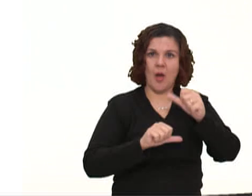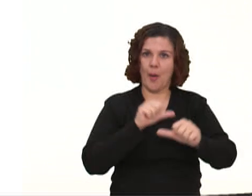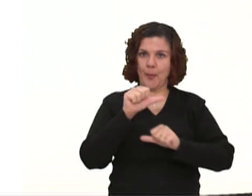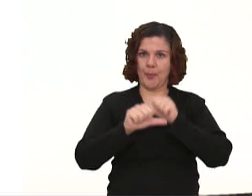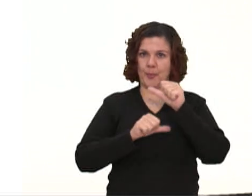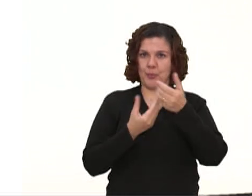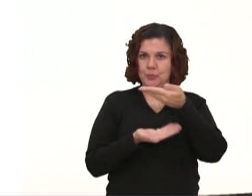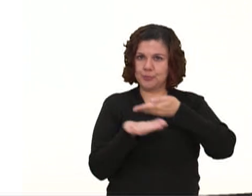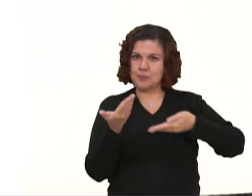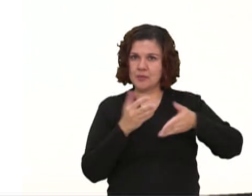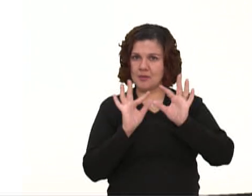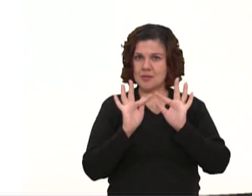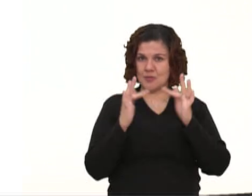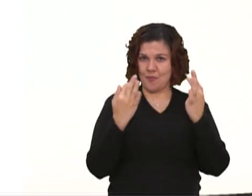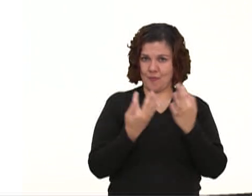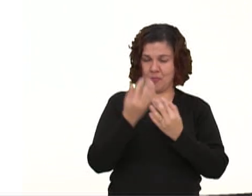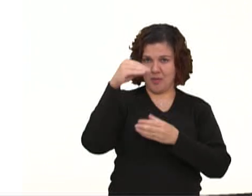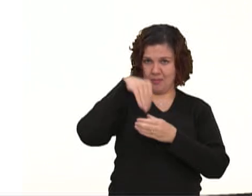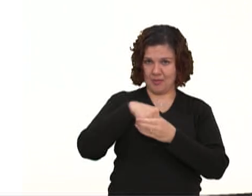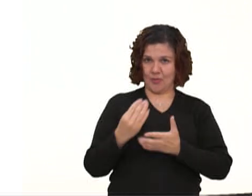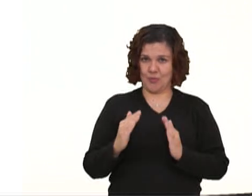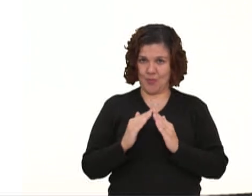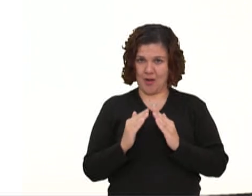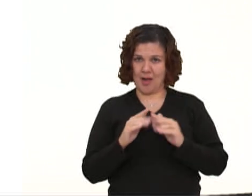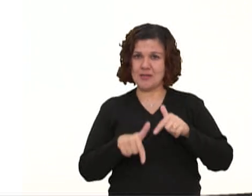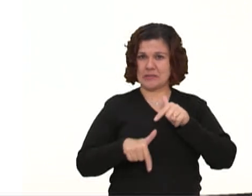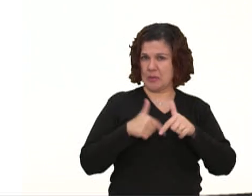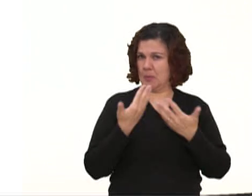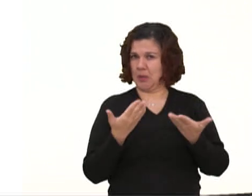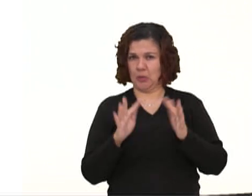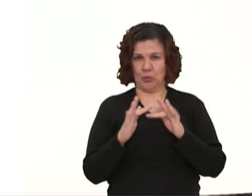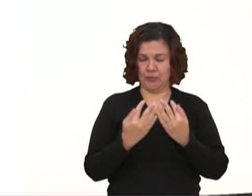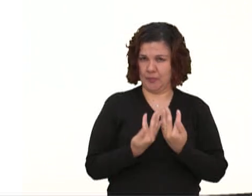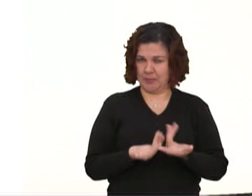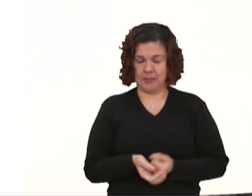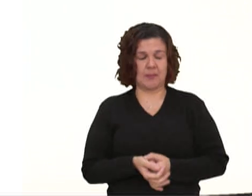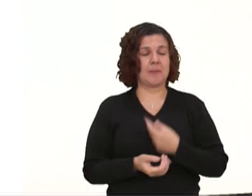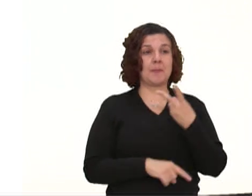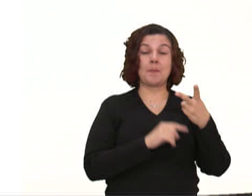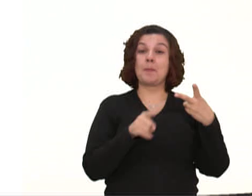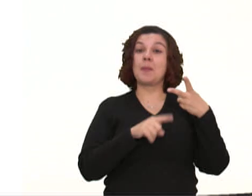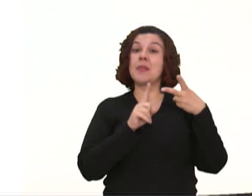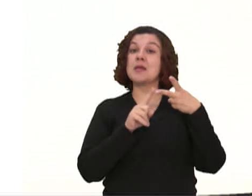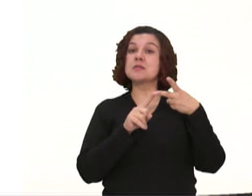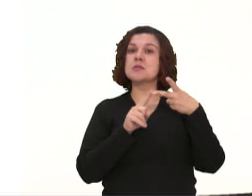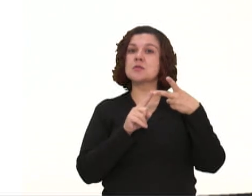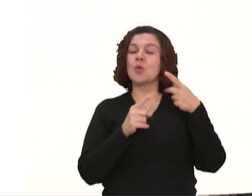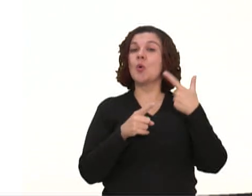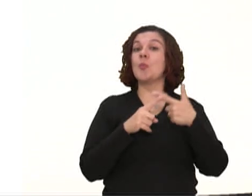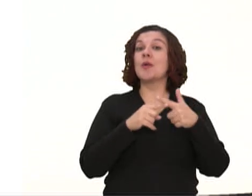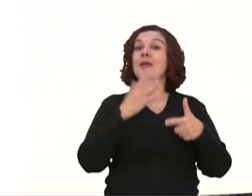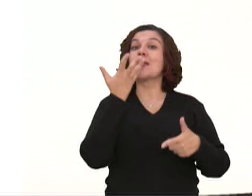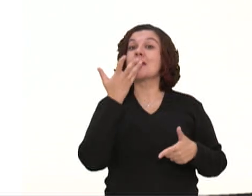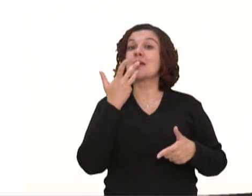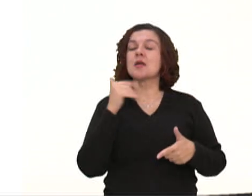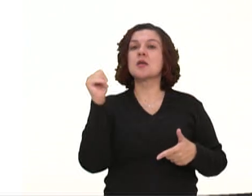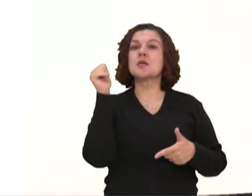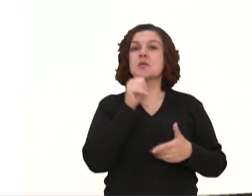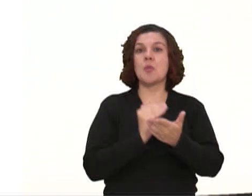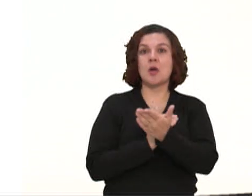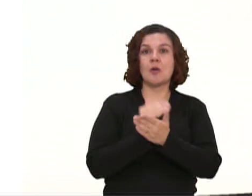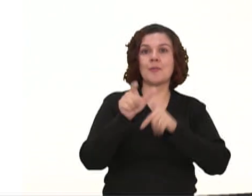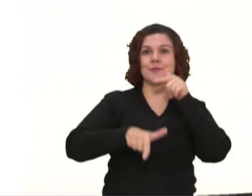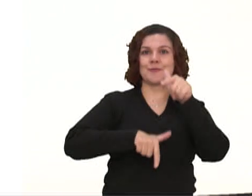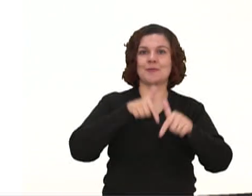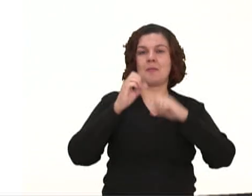na maneira de viver das pessoas, dos trabalhadores? 2. Por que as crianças e mulheres começaram a trabalhar